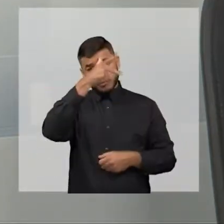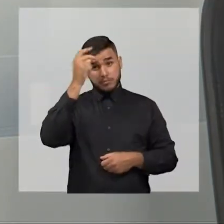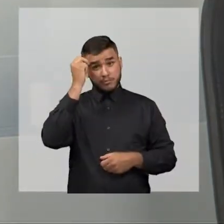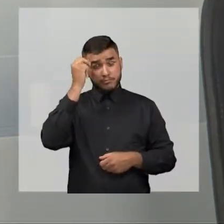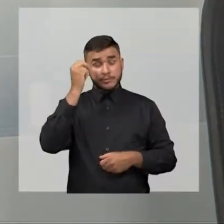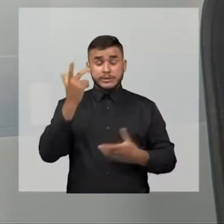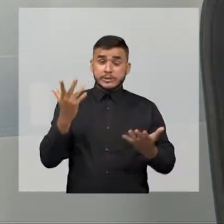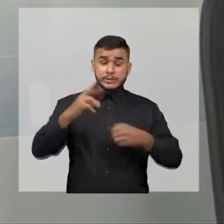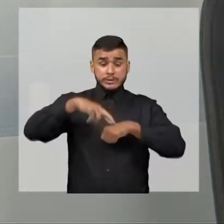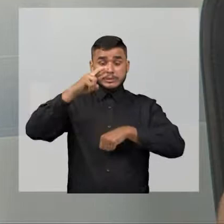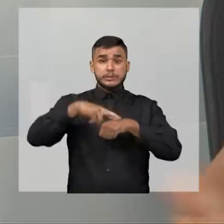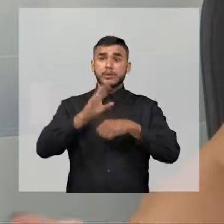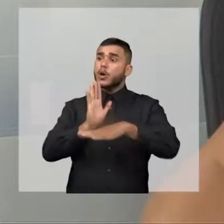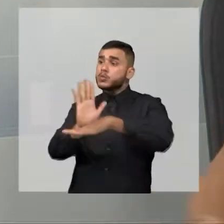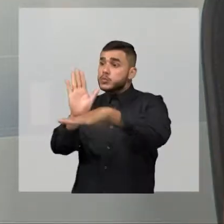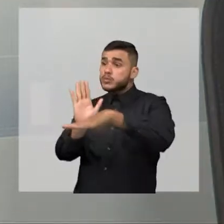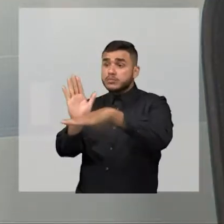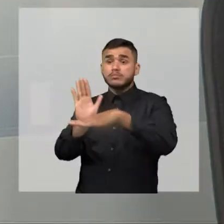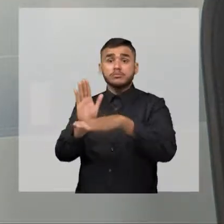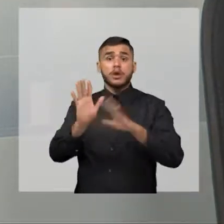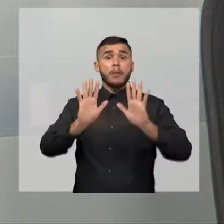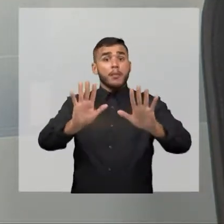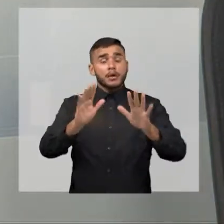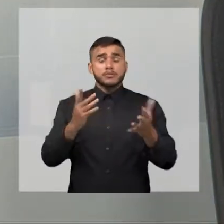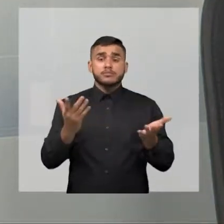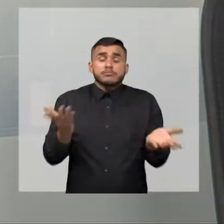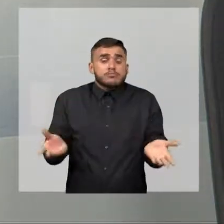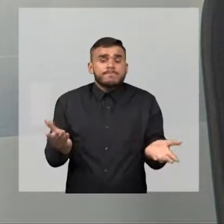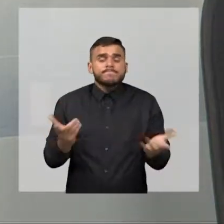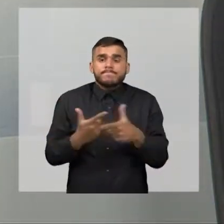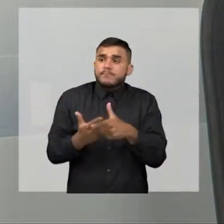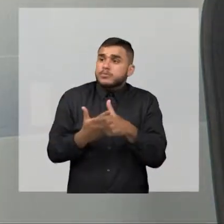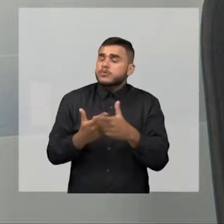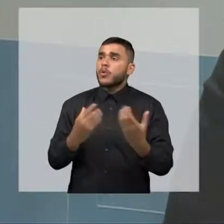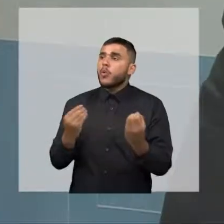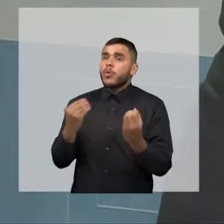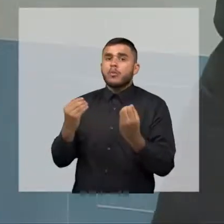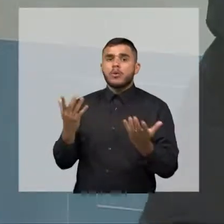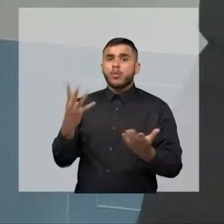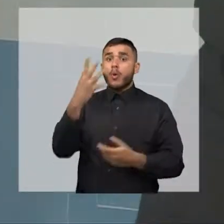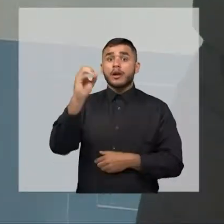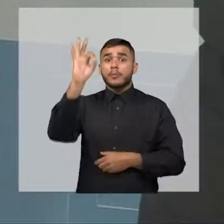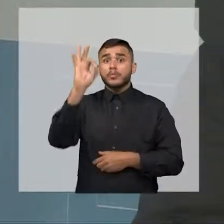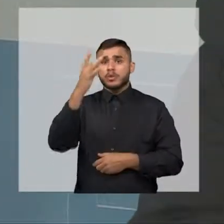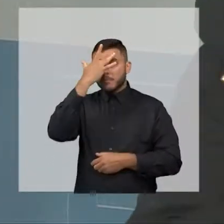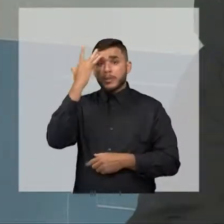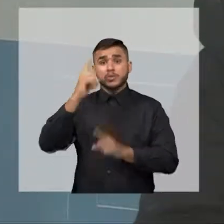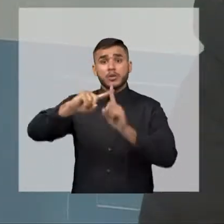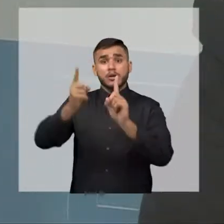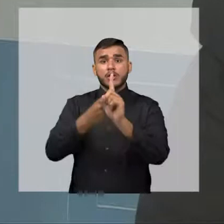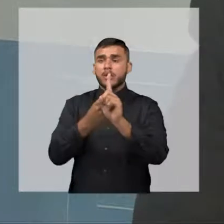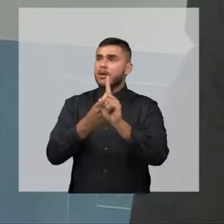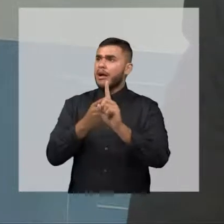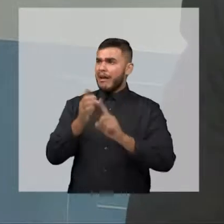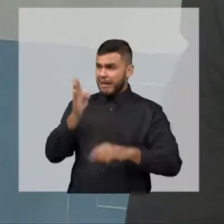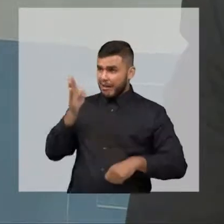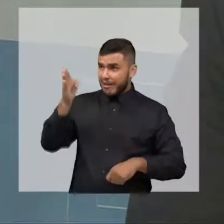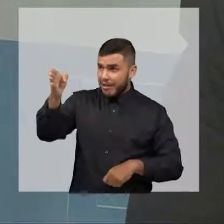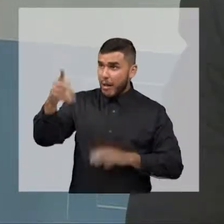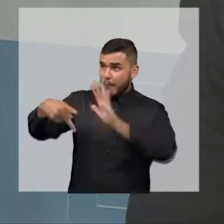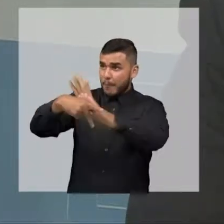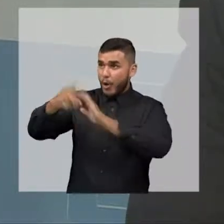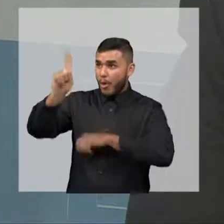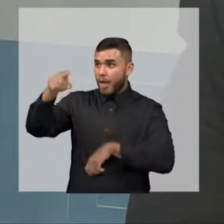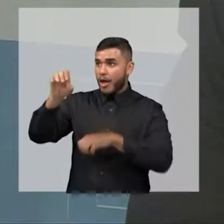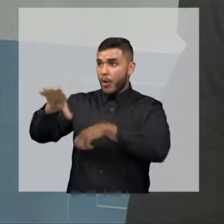problema seríssimo, né? Fortaleza dá uma grande ajuda nesse aspecto. Eu vi alguma coisa dele na propaganda aí de